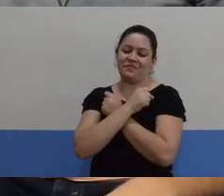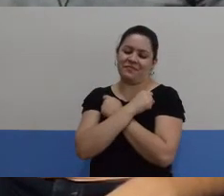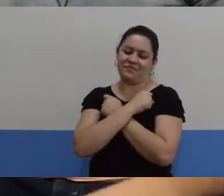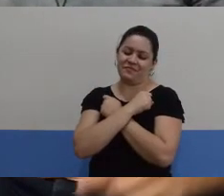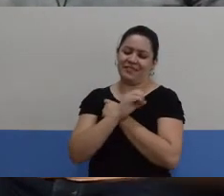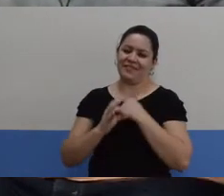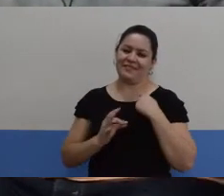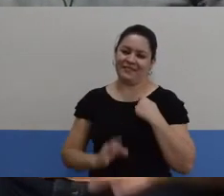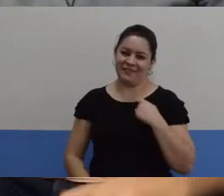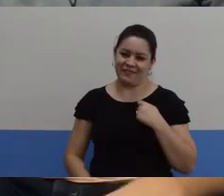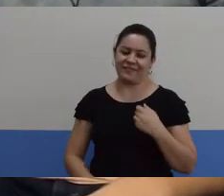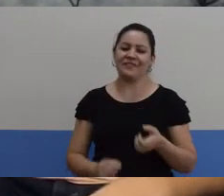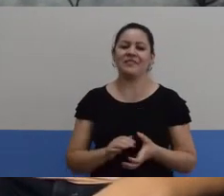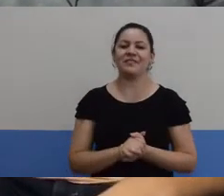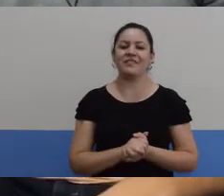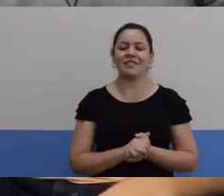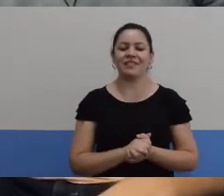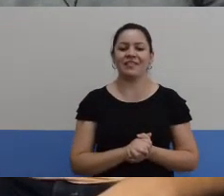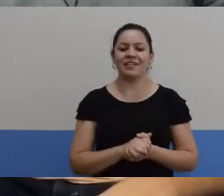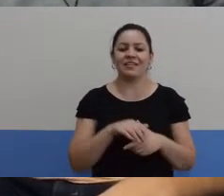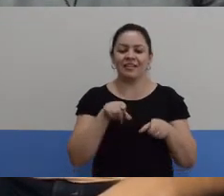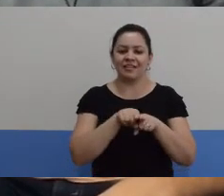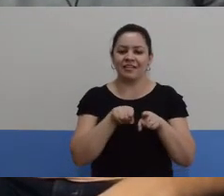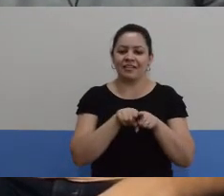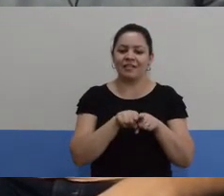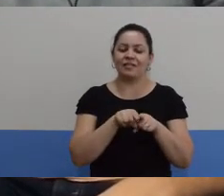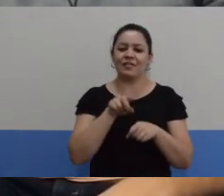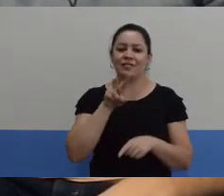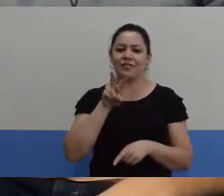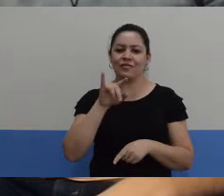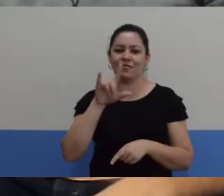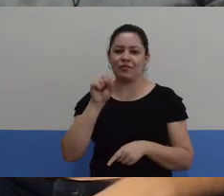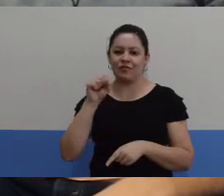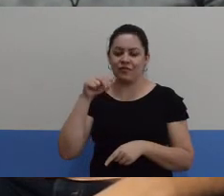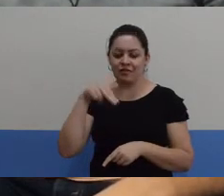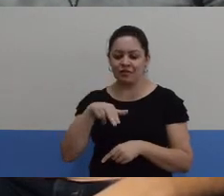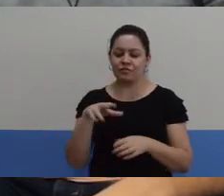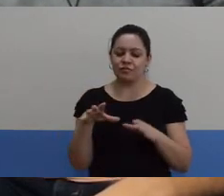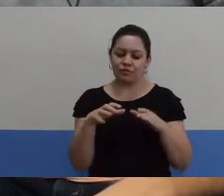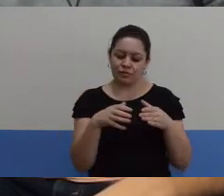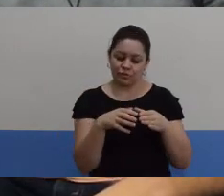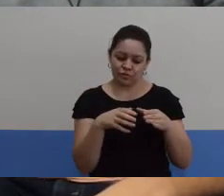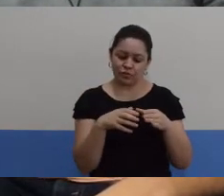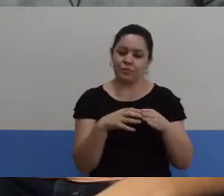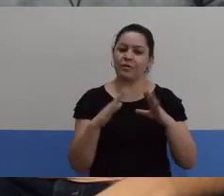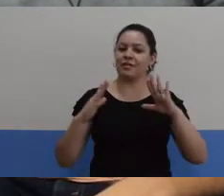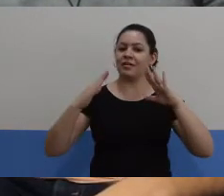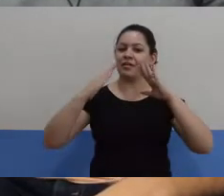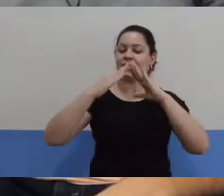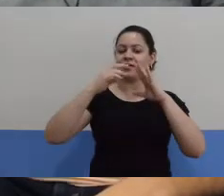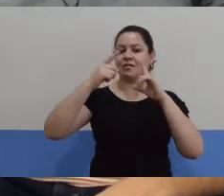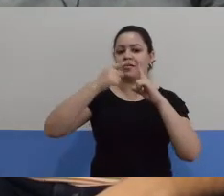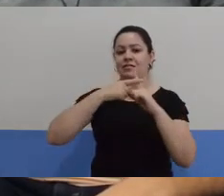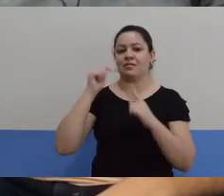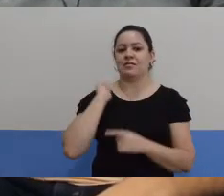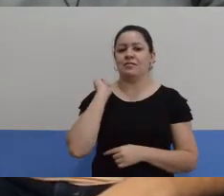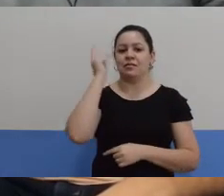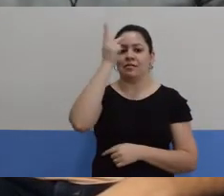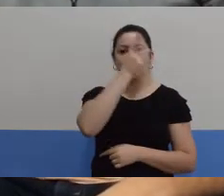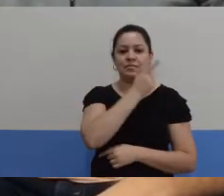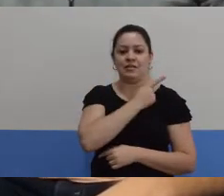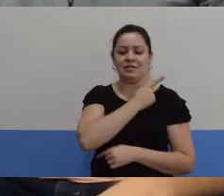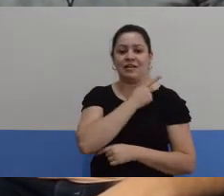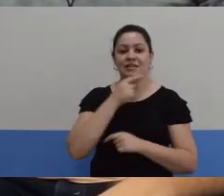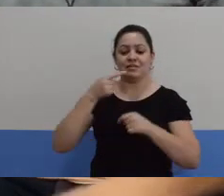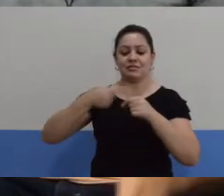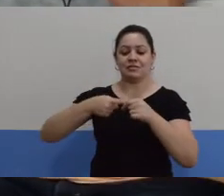Aguiar, reunidos com as lideranças dos movimentos e conselhos da igreja, acompanhando a live, paróquia Nossa Senhora Aparecida da